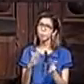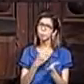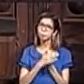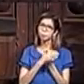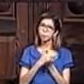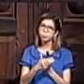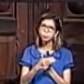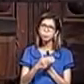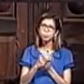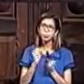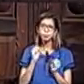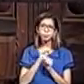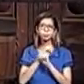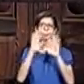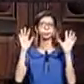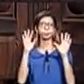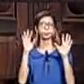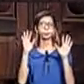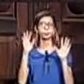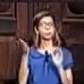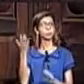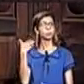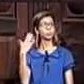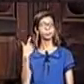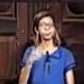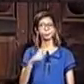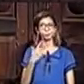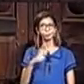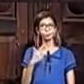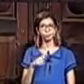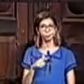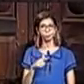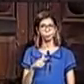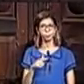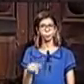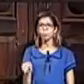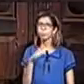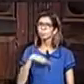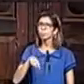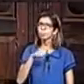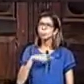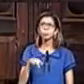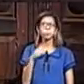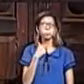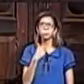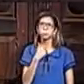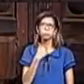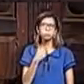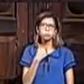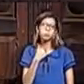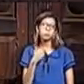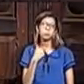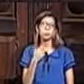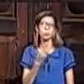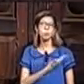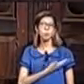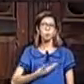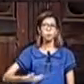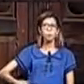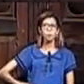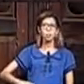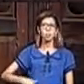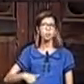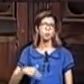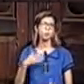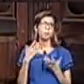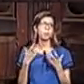uma transparência que nunca teve. Nós não podemos, o governo não pode querer que